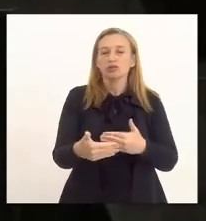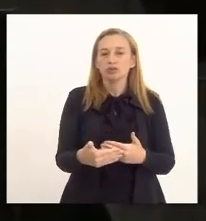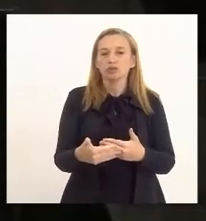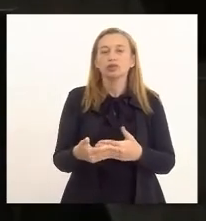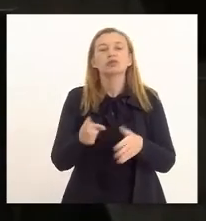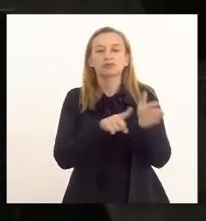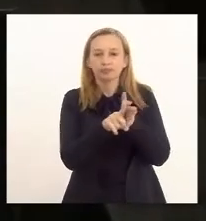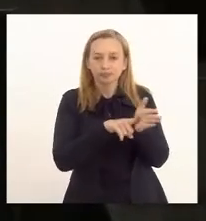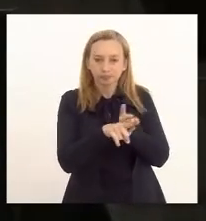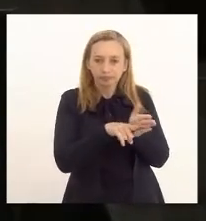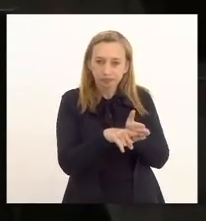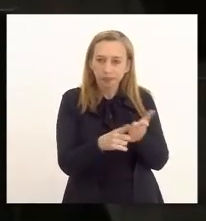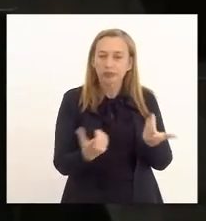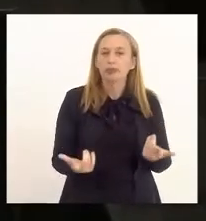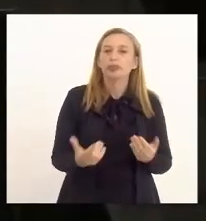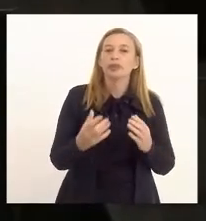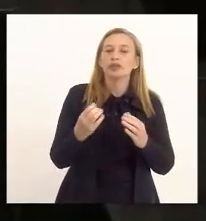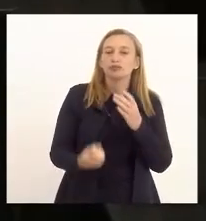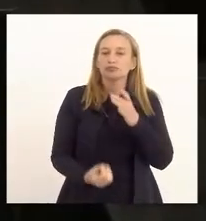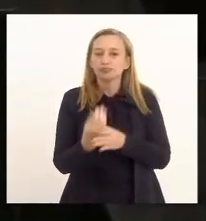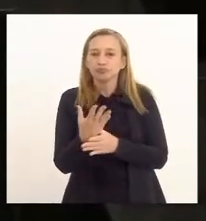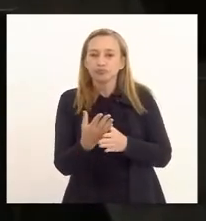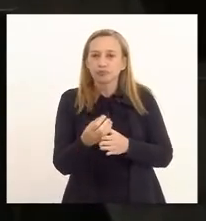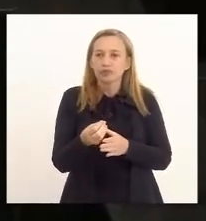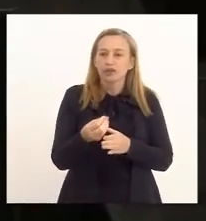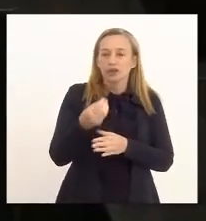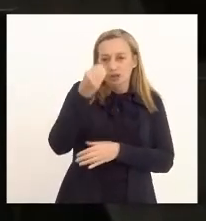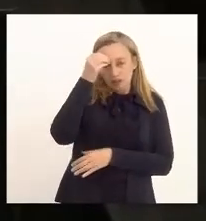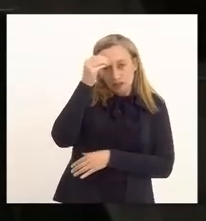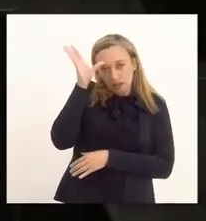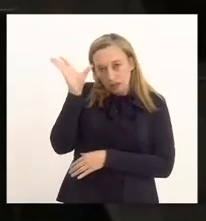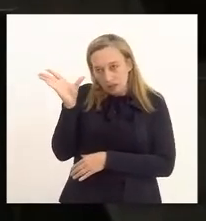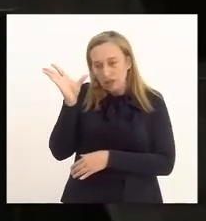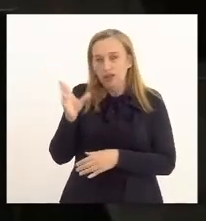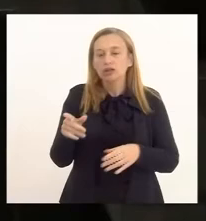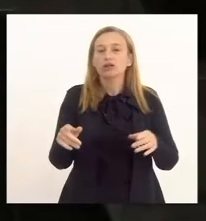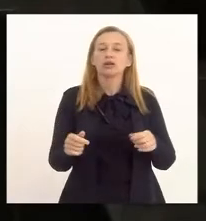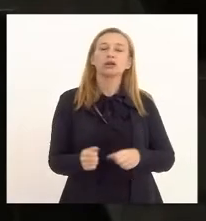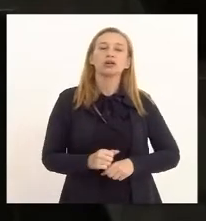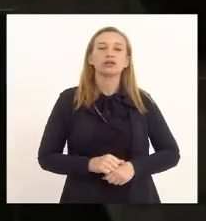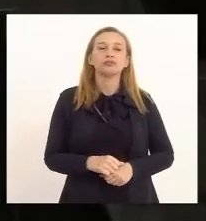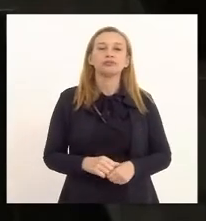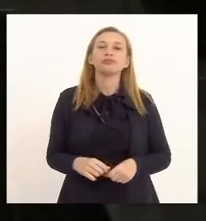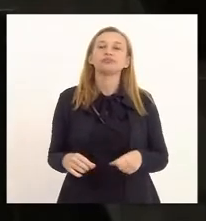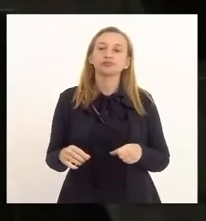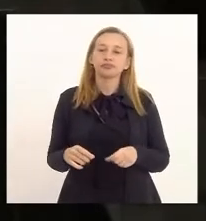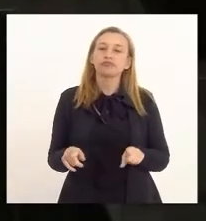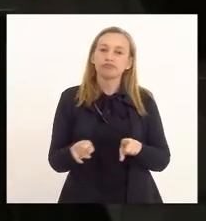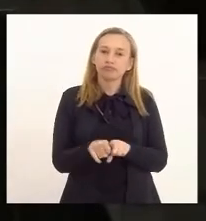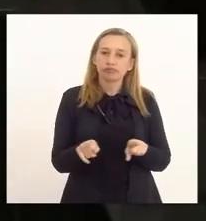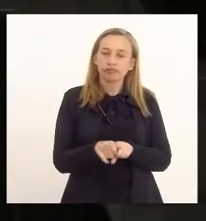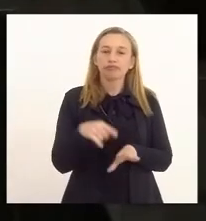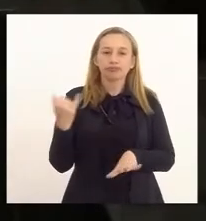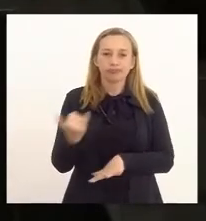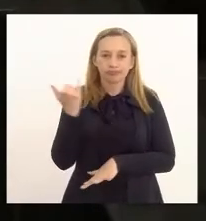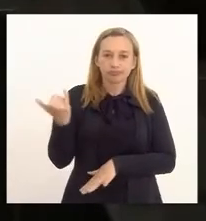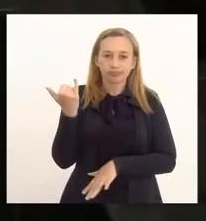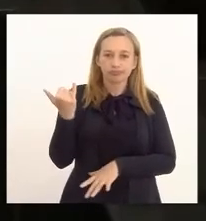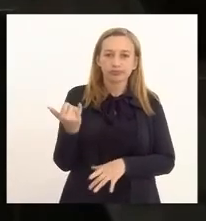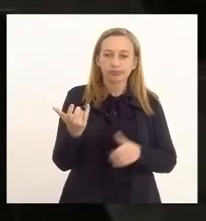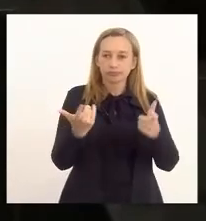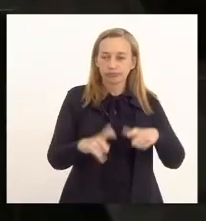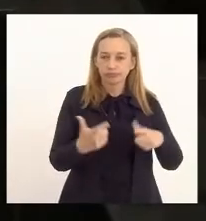na pesquisa, avançou muito na produção do conhecimento, avançou muito na socialização do conhecimento e se consolidou também como importante polo